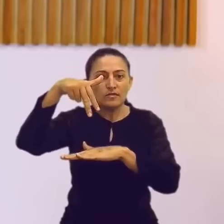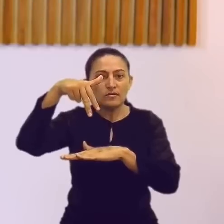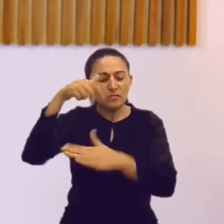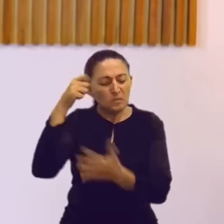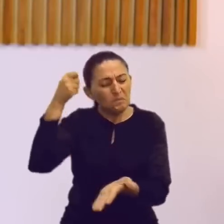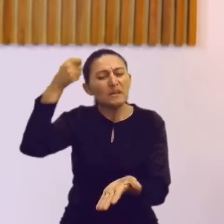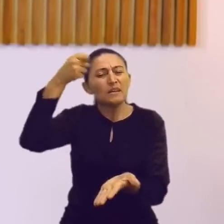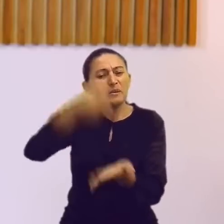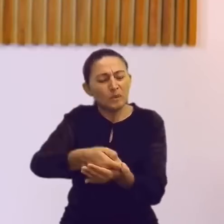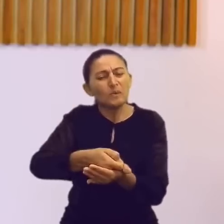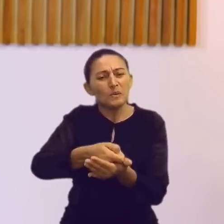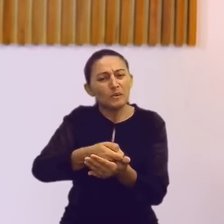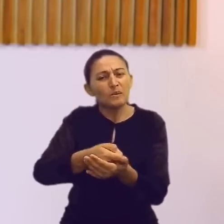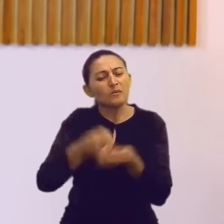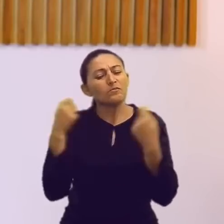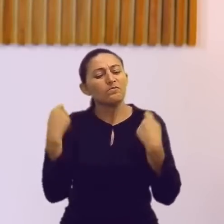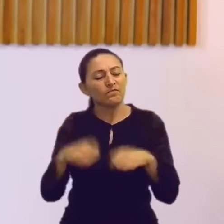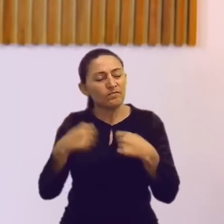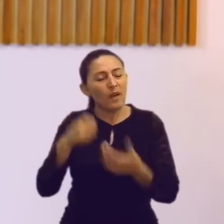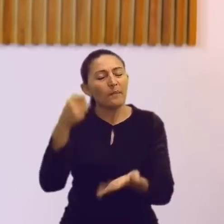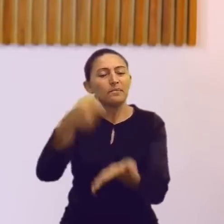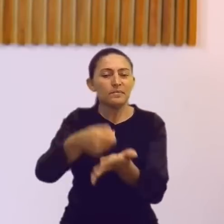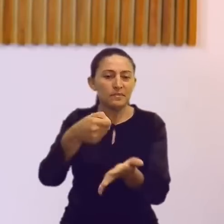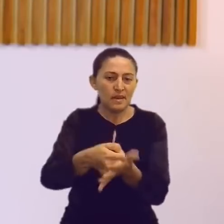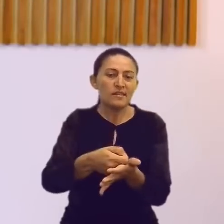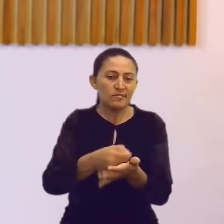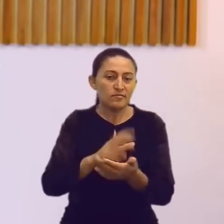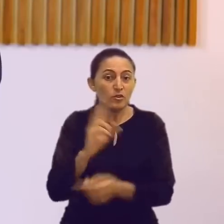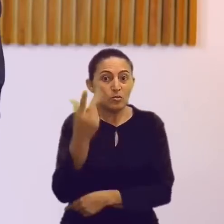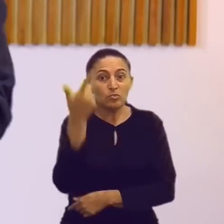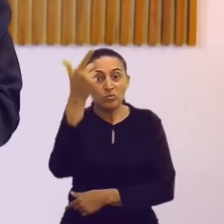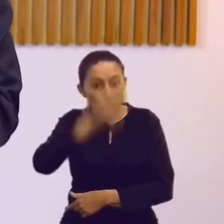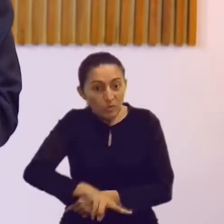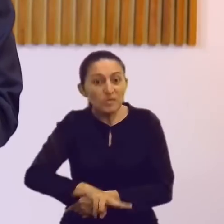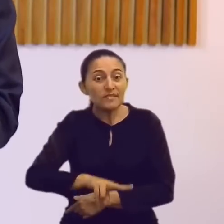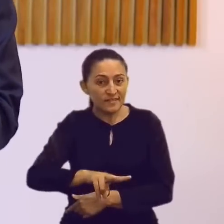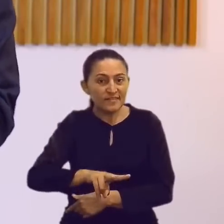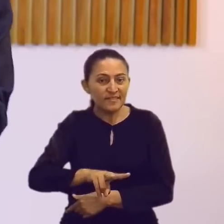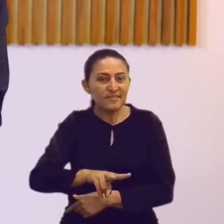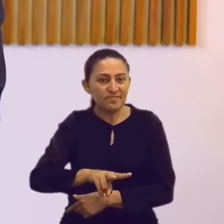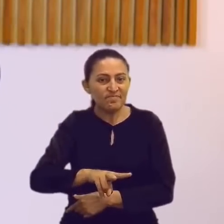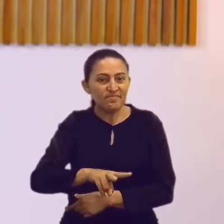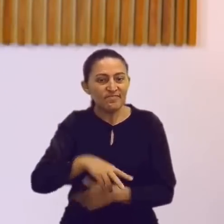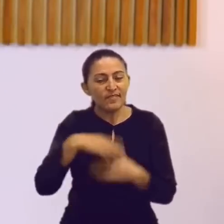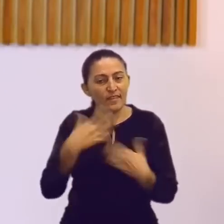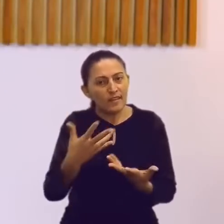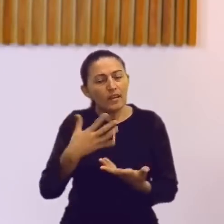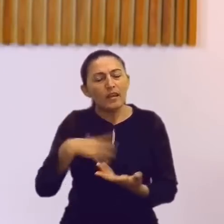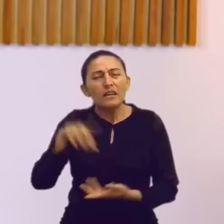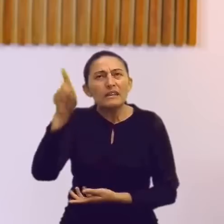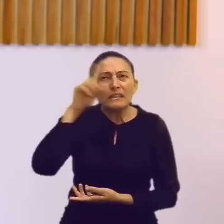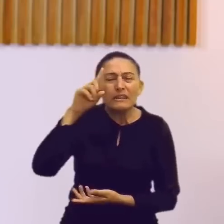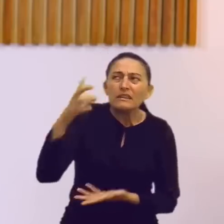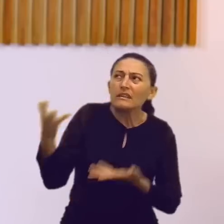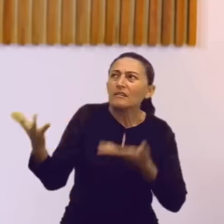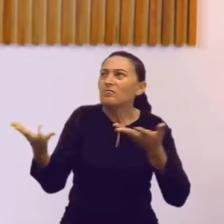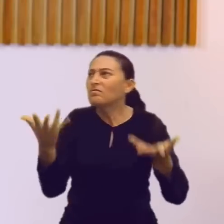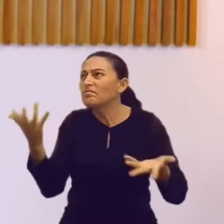nosso preço. Então somos dele 2 vezes. Queridos, muitas vezes nós